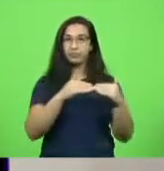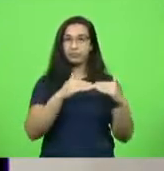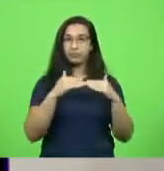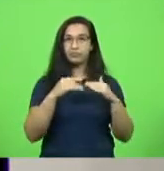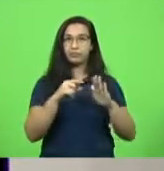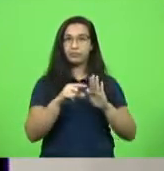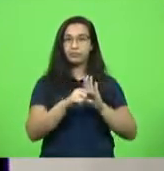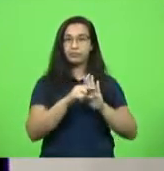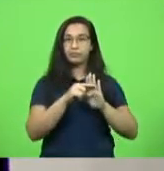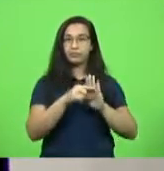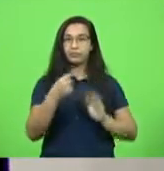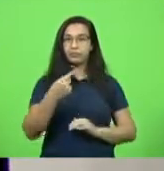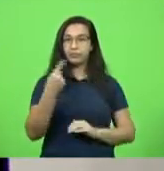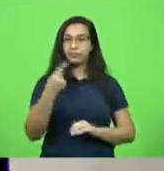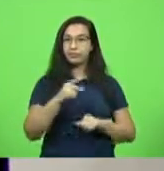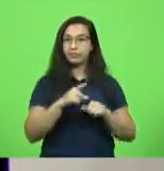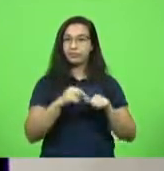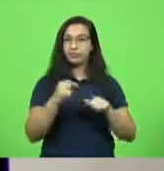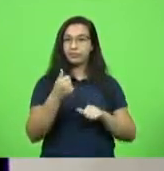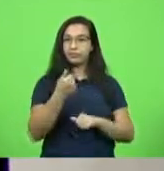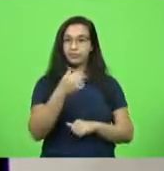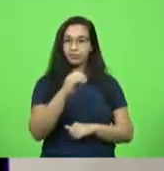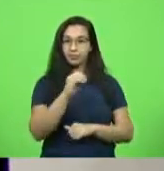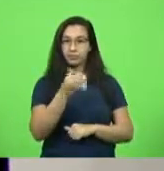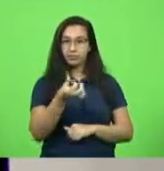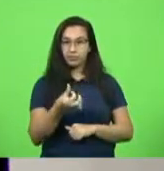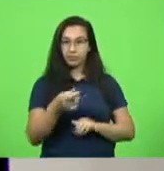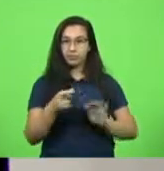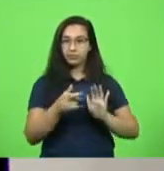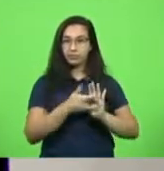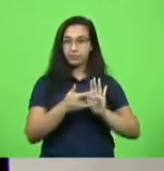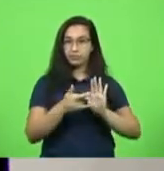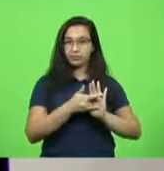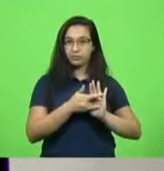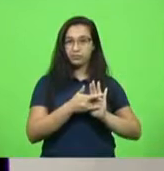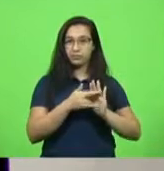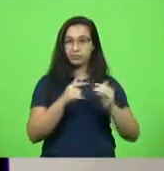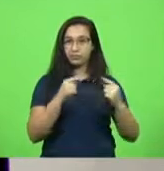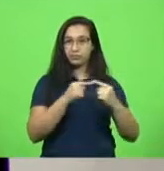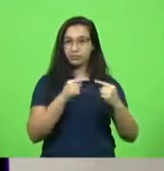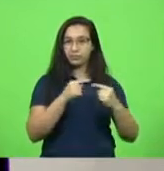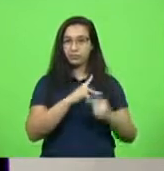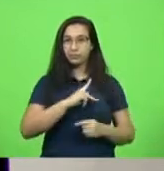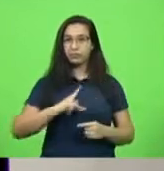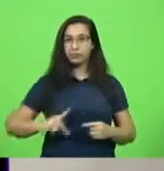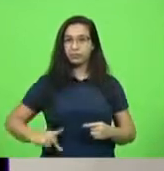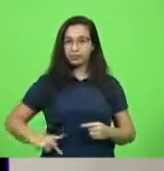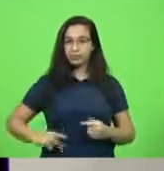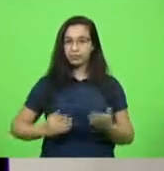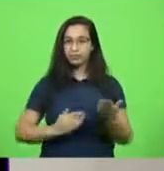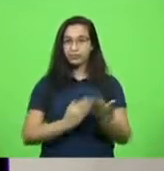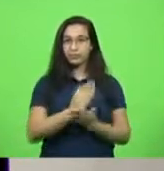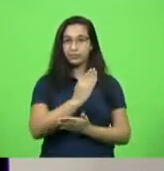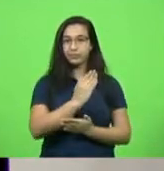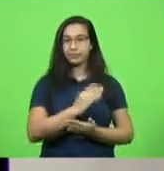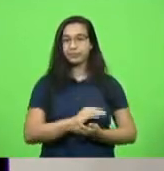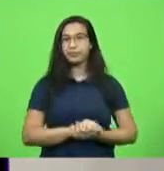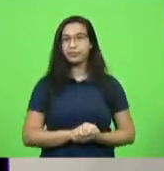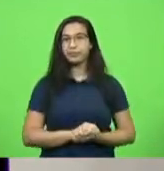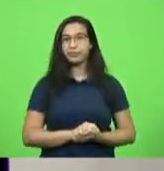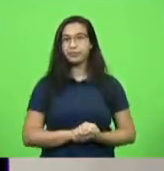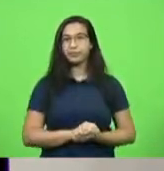com parágrafo primeiro do artigo 106 do Regimento Interno o senhor presidente deu as por aprovadas